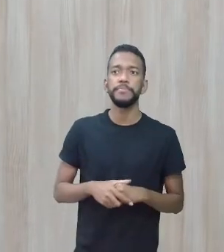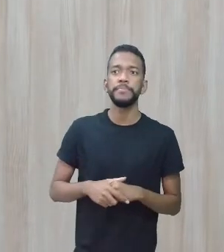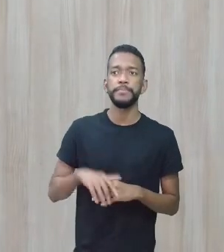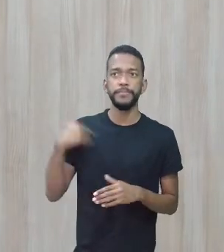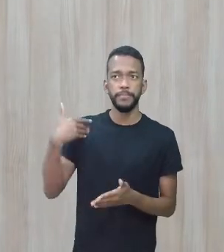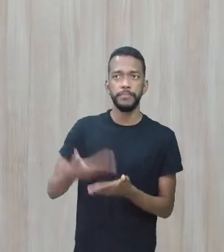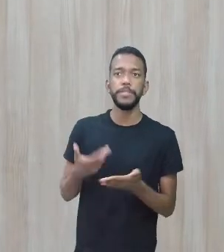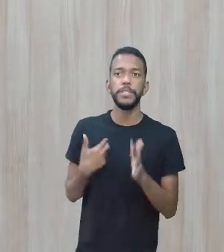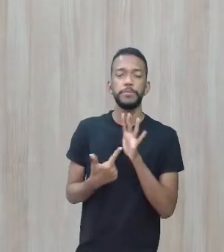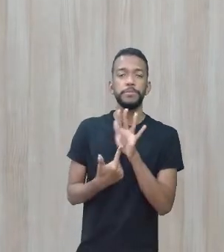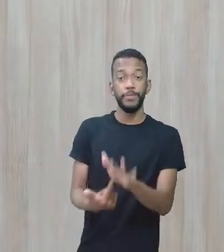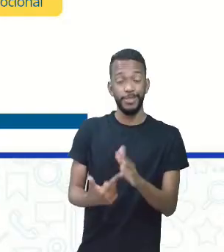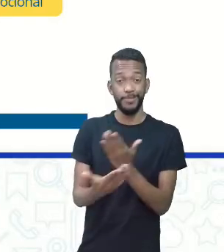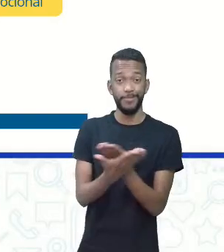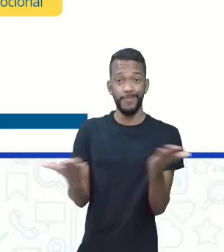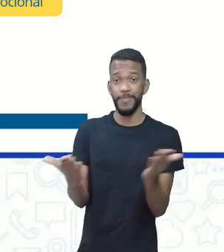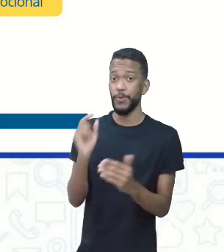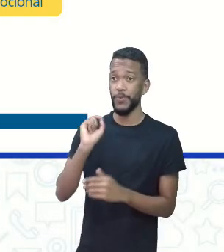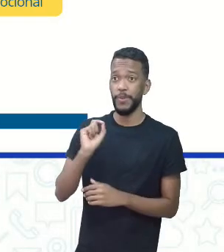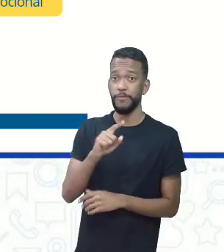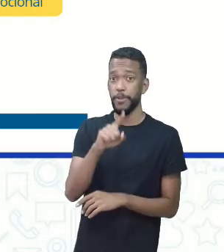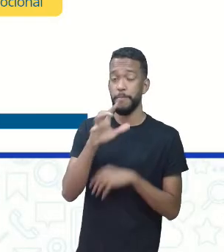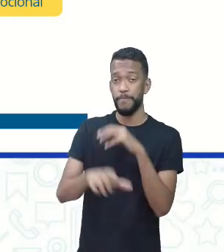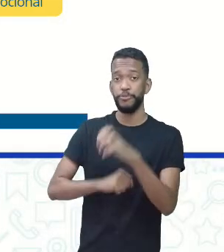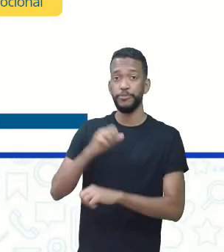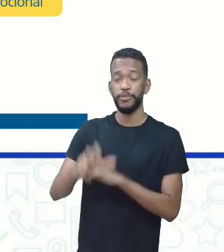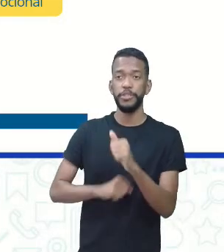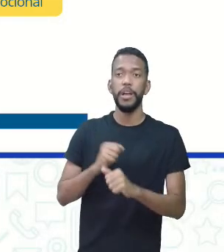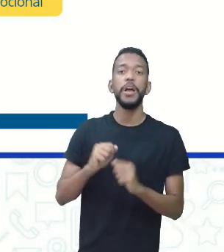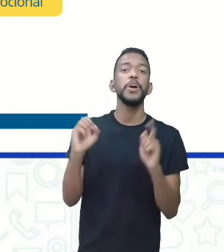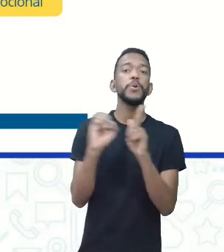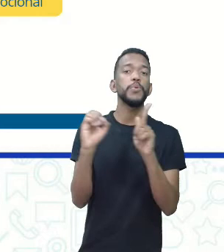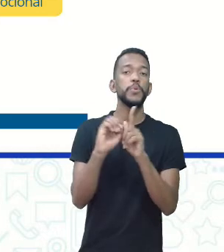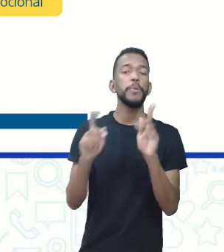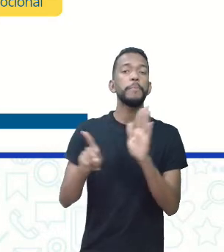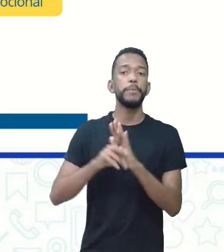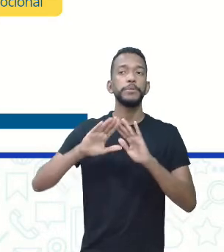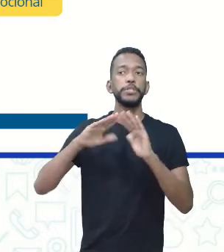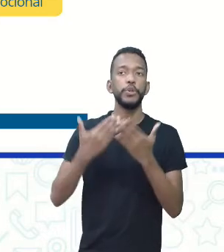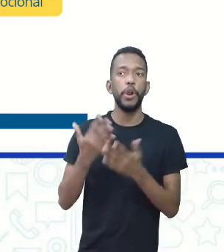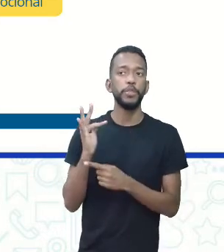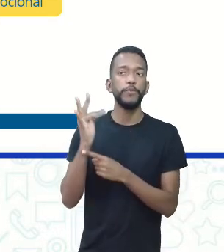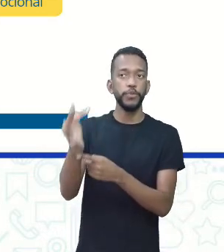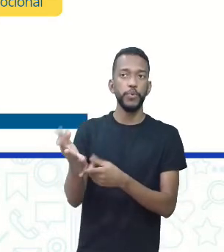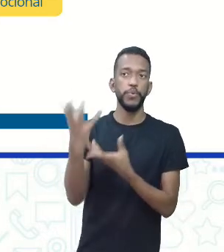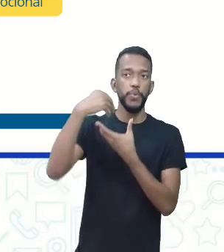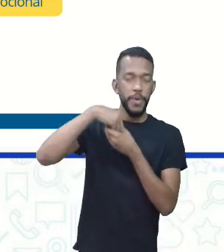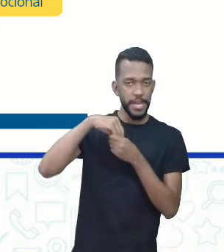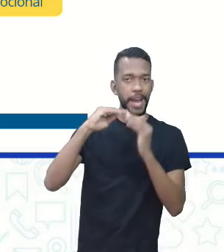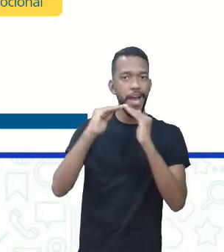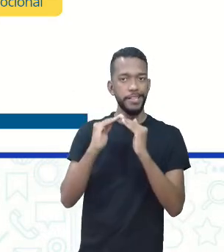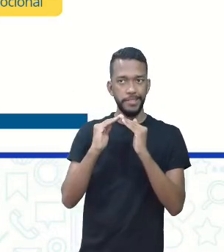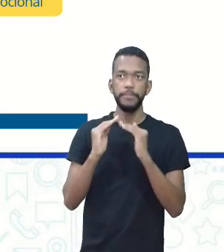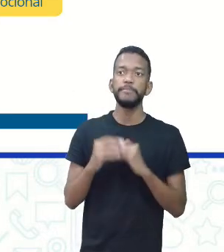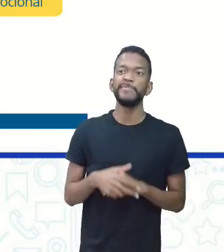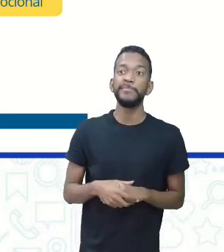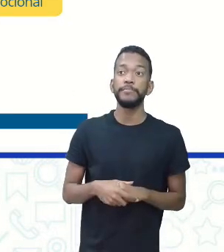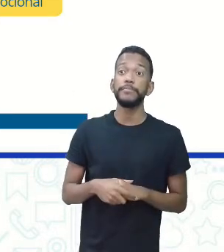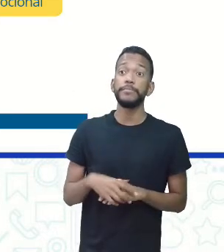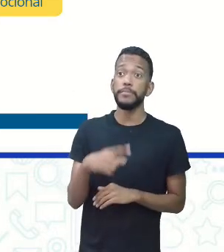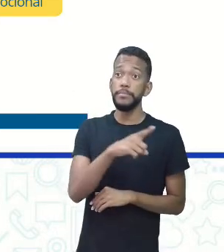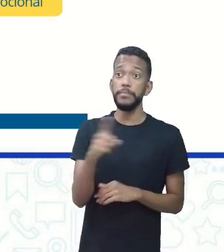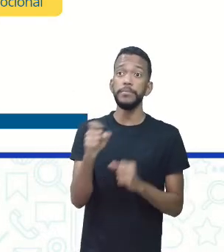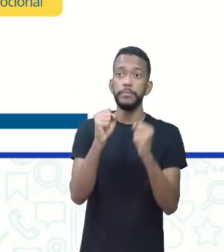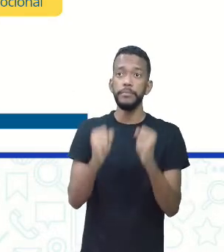essa telinha aqui, ó, para você buscar lá no Google Escola do Futuro em Casa. Daí ele vai mostrar essa tela para você quando